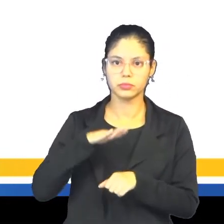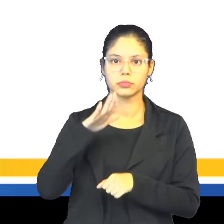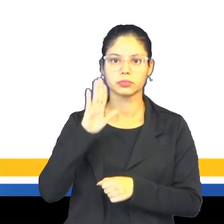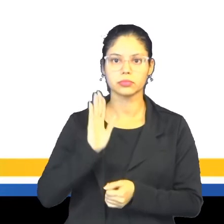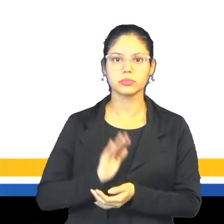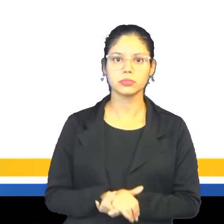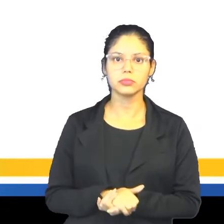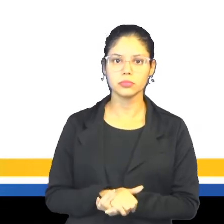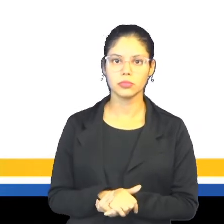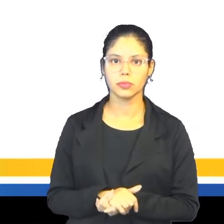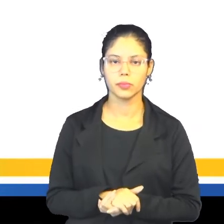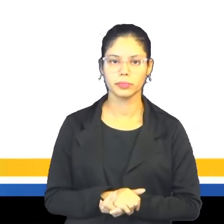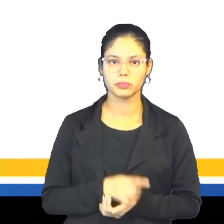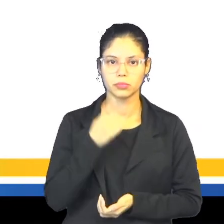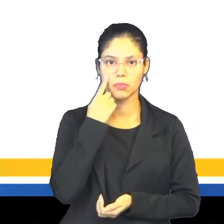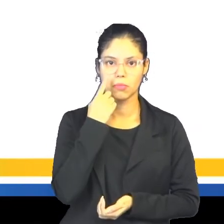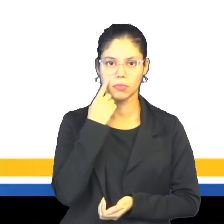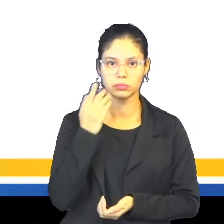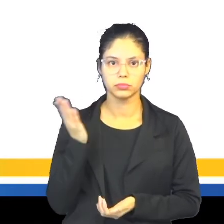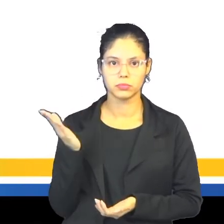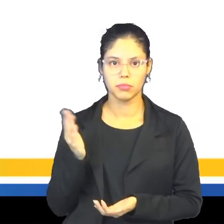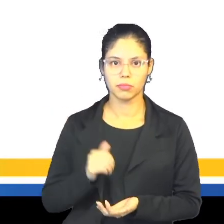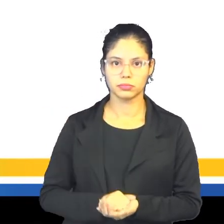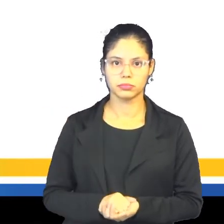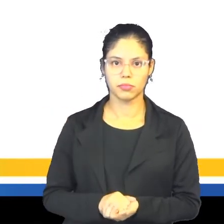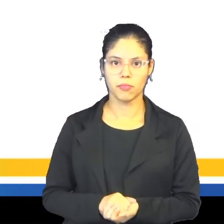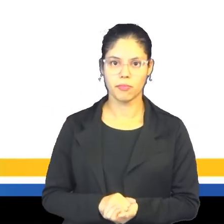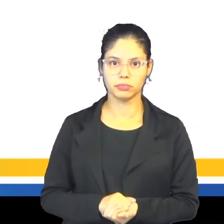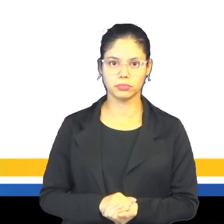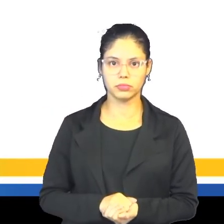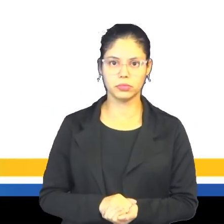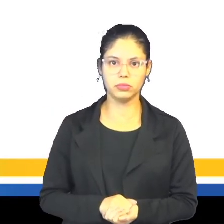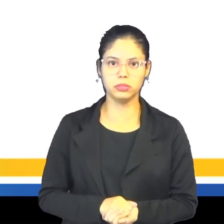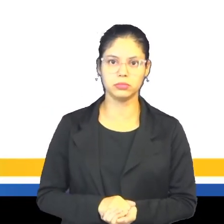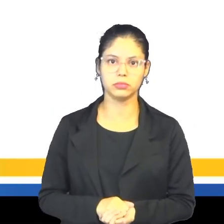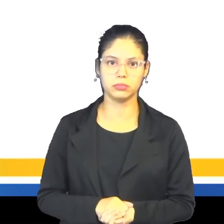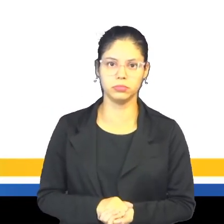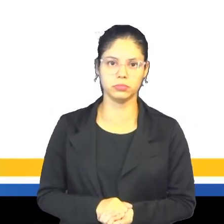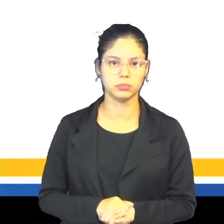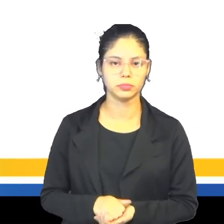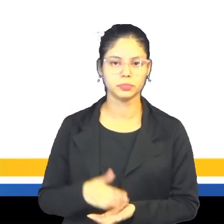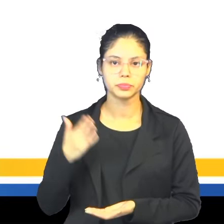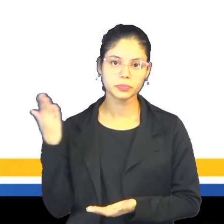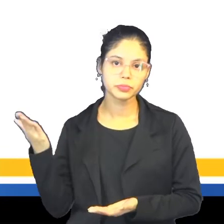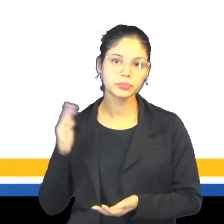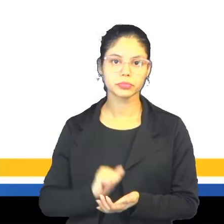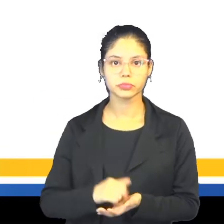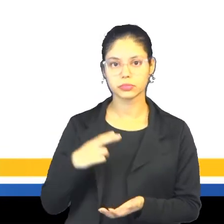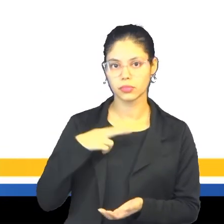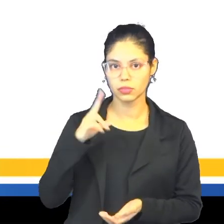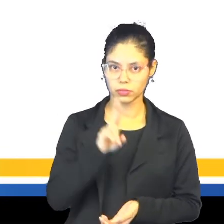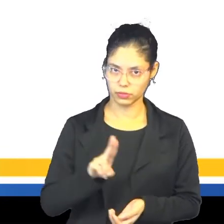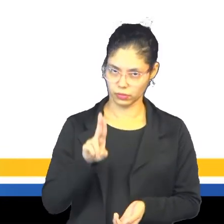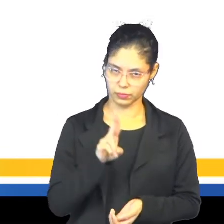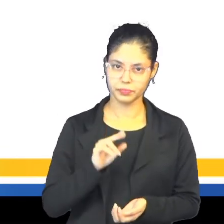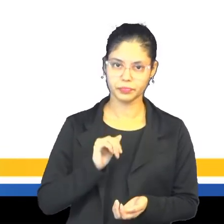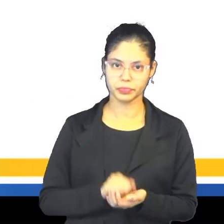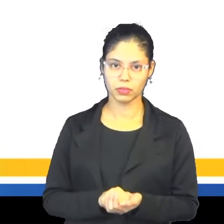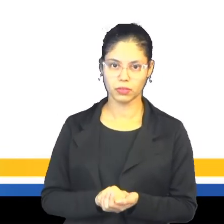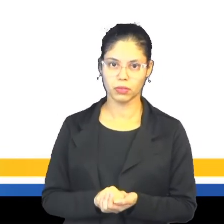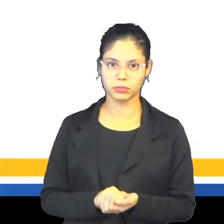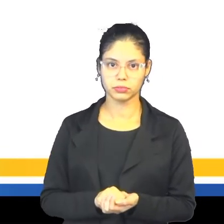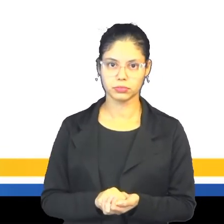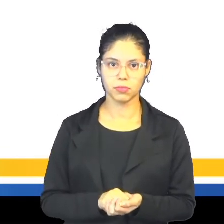Né? Então, observem uma particularidade aqui, galera, nesse primeiro quadrinho, né? É ali o uso do boceu, né? Esse